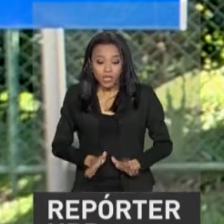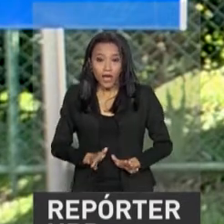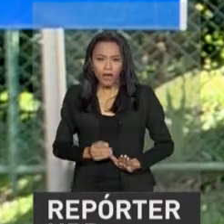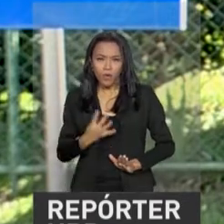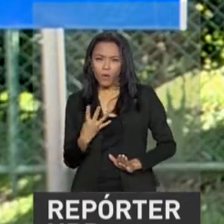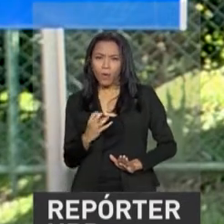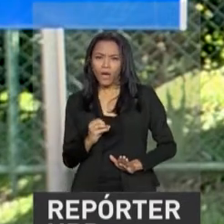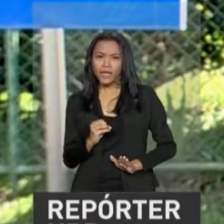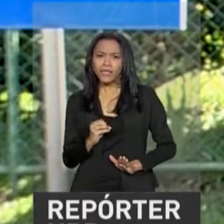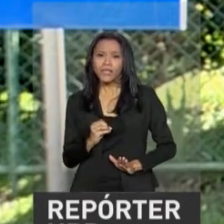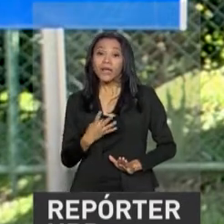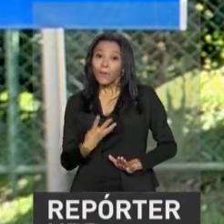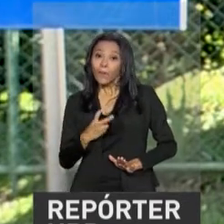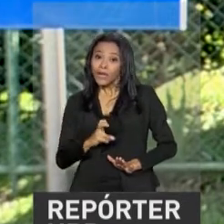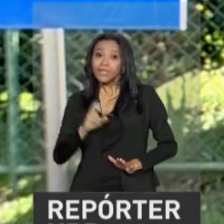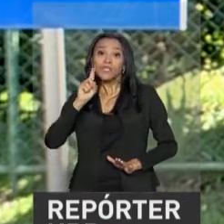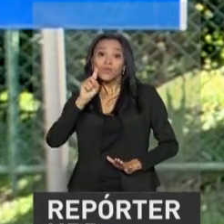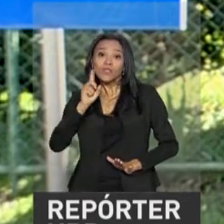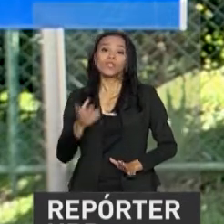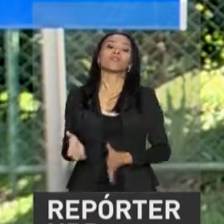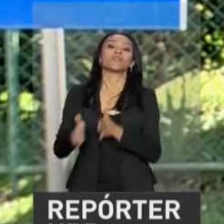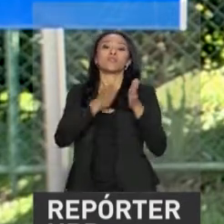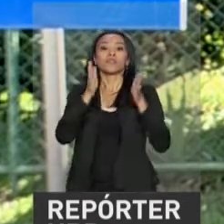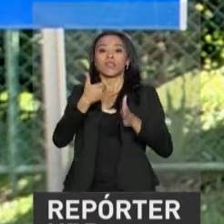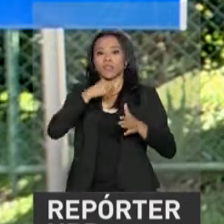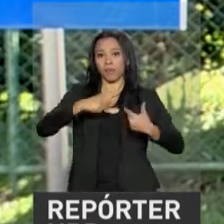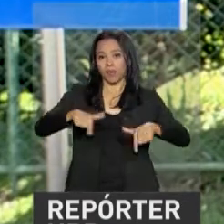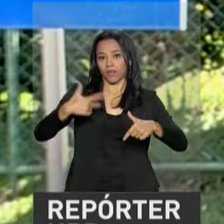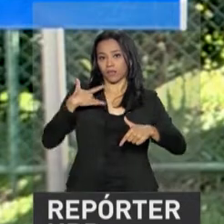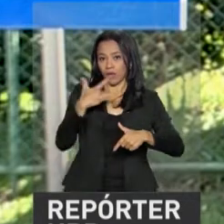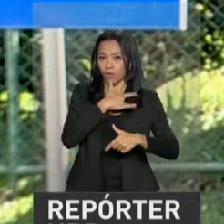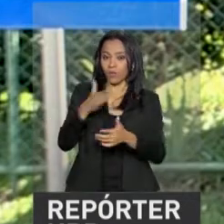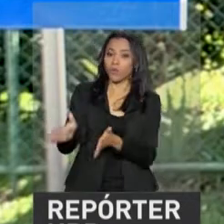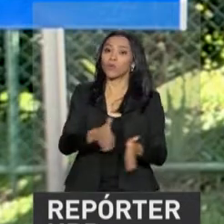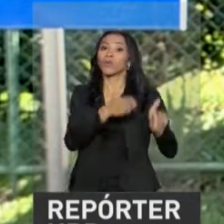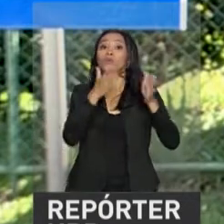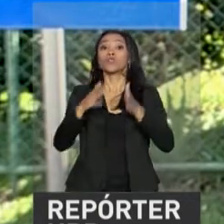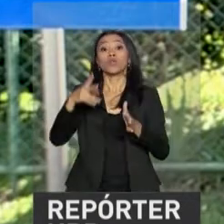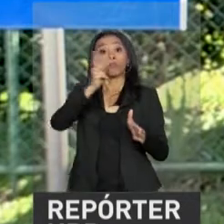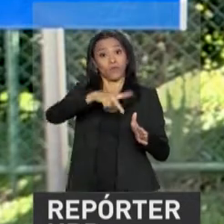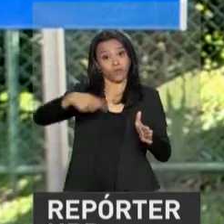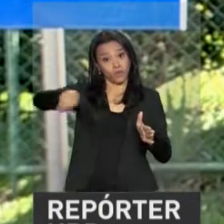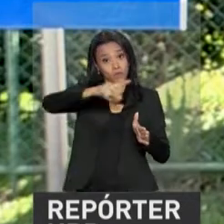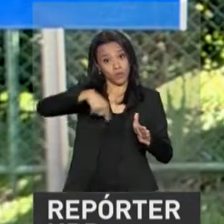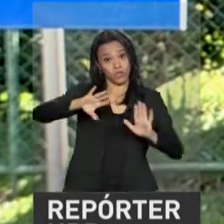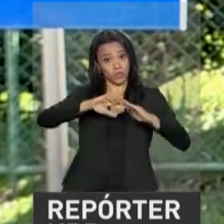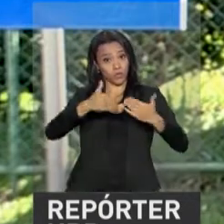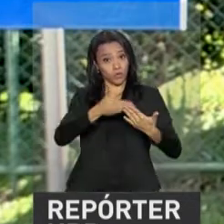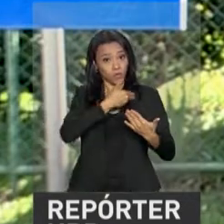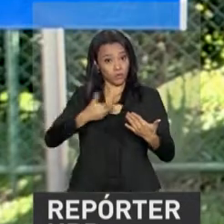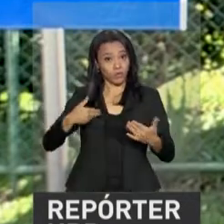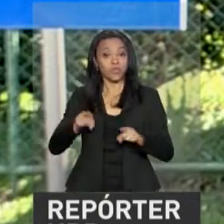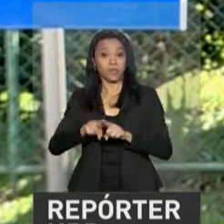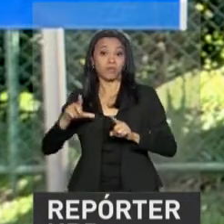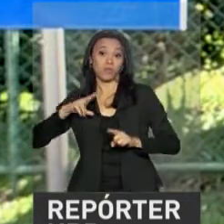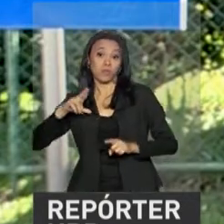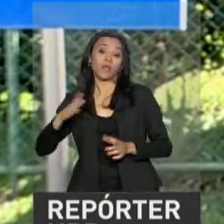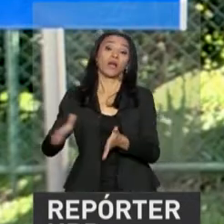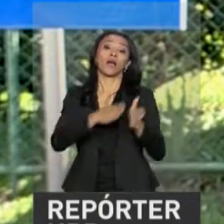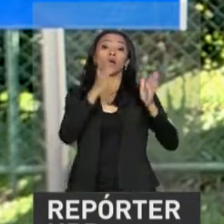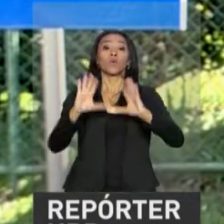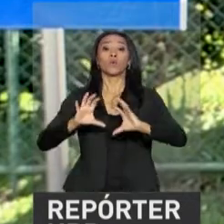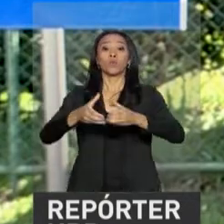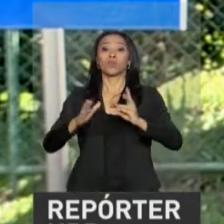menos de 45 dias aos trabalhadores de saúde os professores de escolas públicas e particulares os indígenas e também